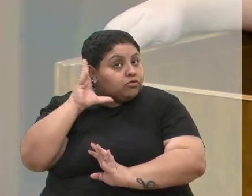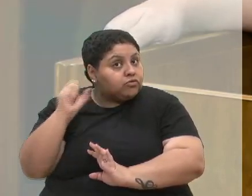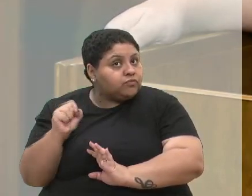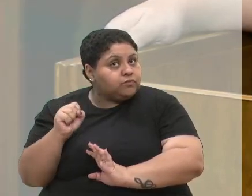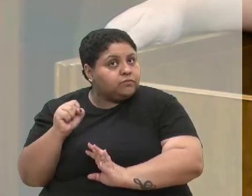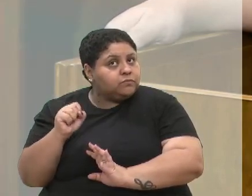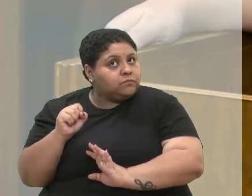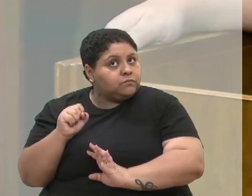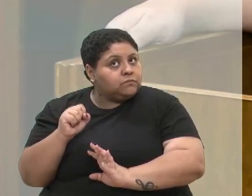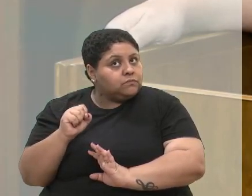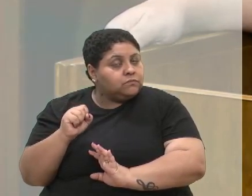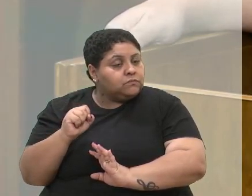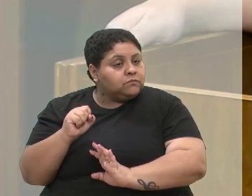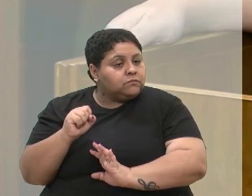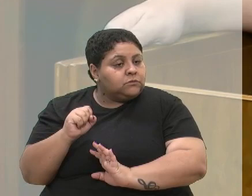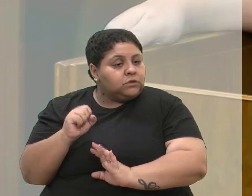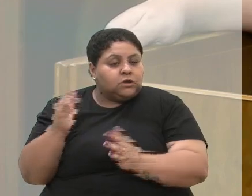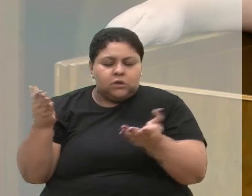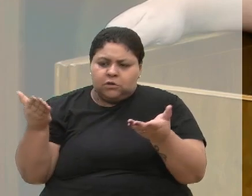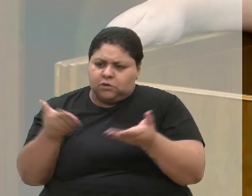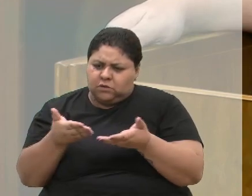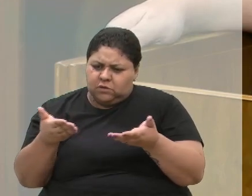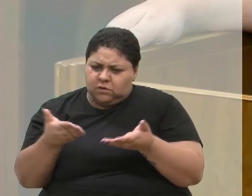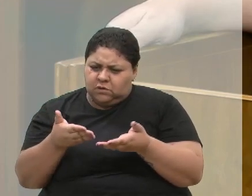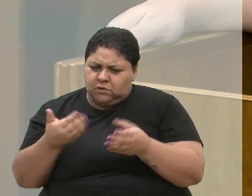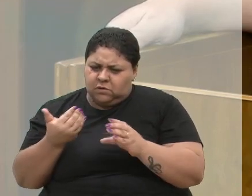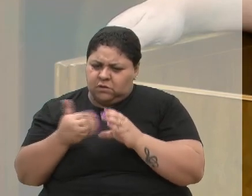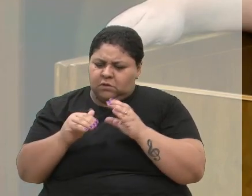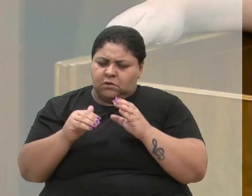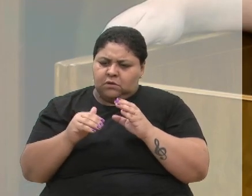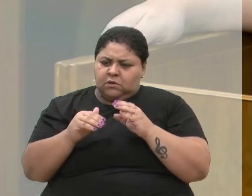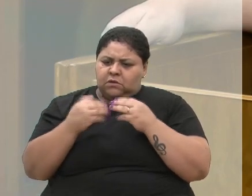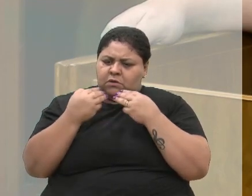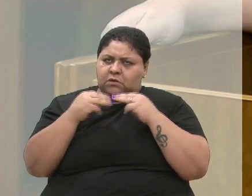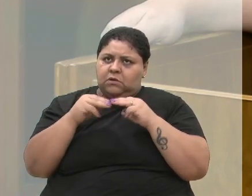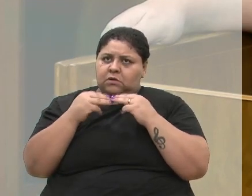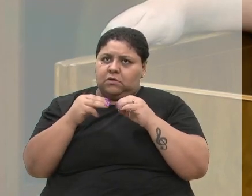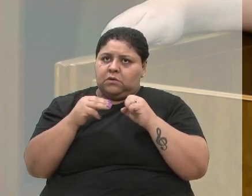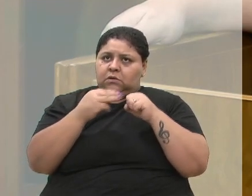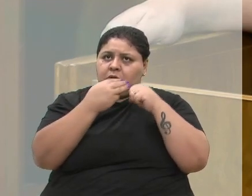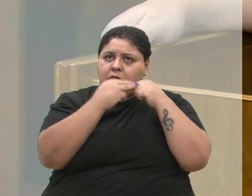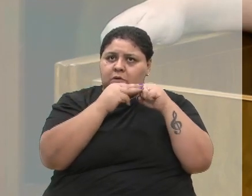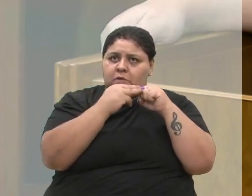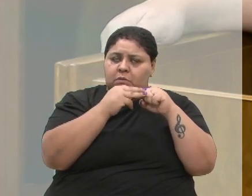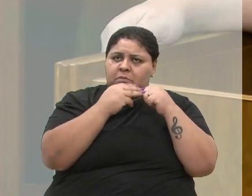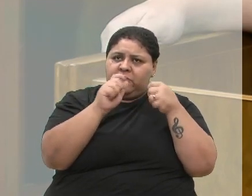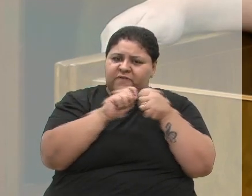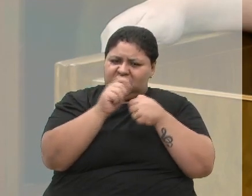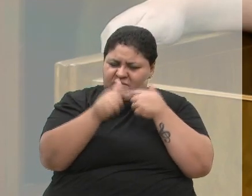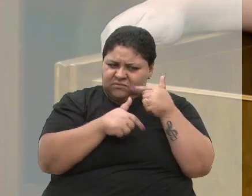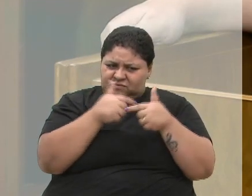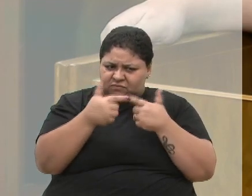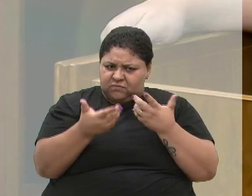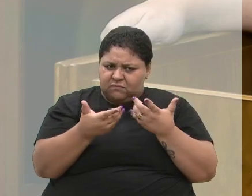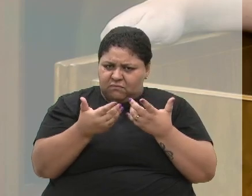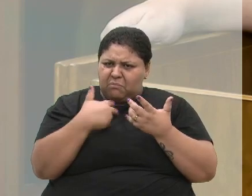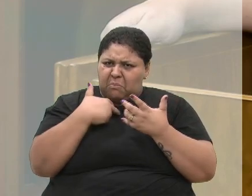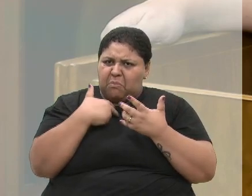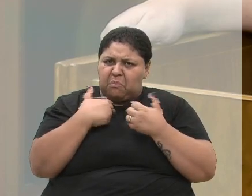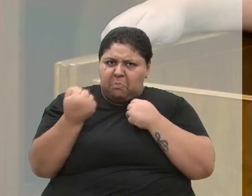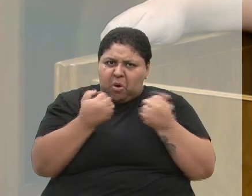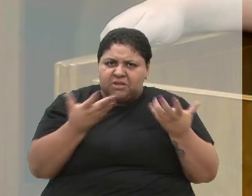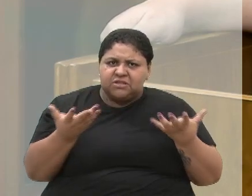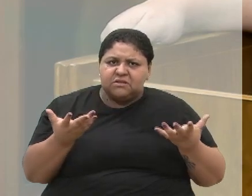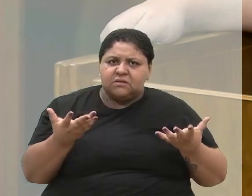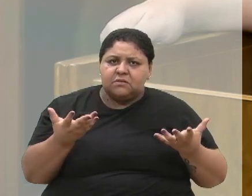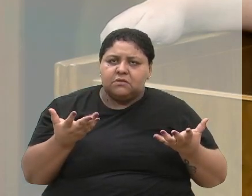que não está conseguindo. Aí agora nós mandamos caminhão locado lá para São Marcos fazer o serviço. Vê se pode.